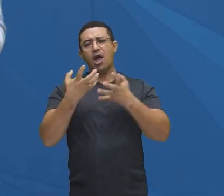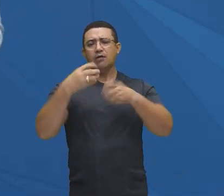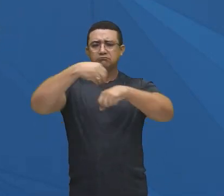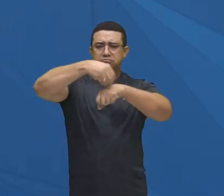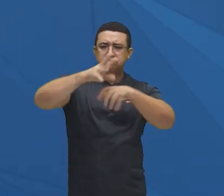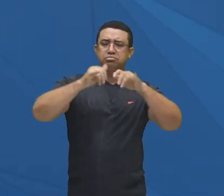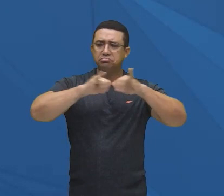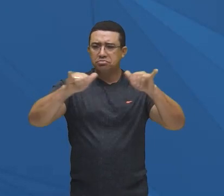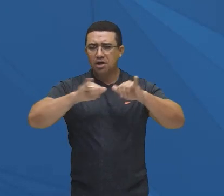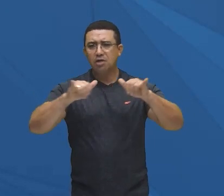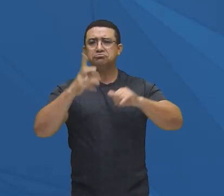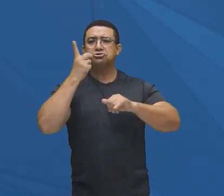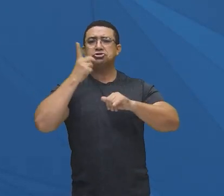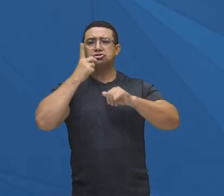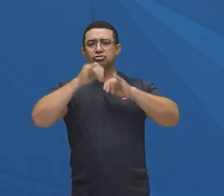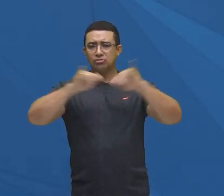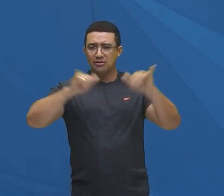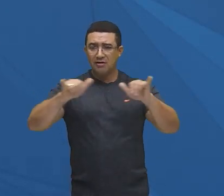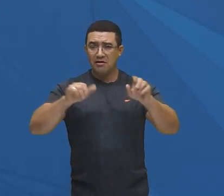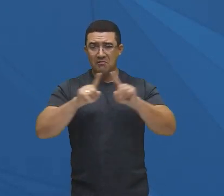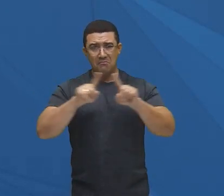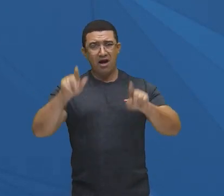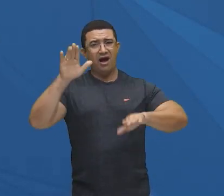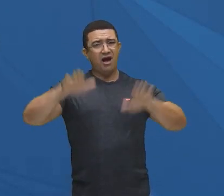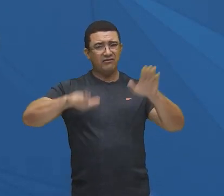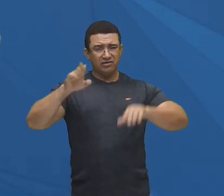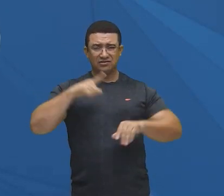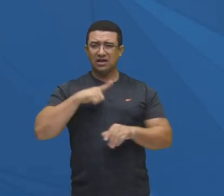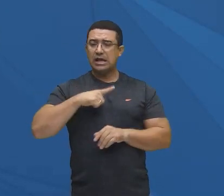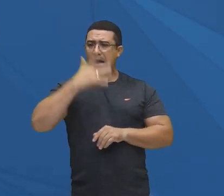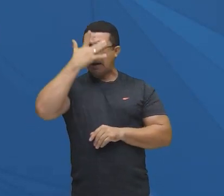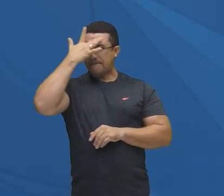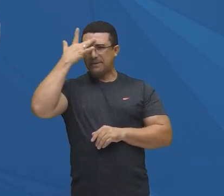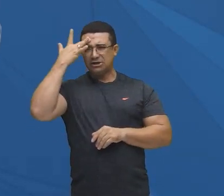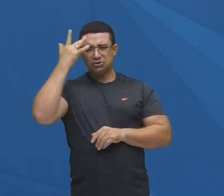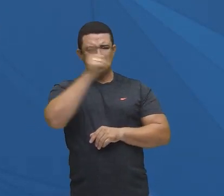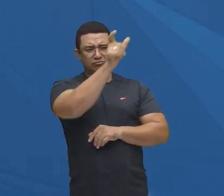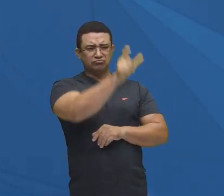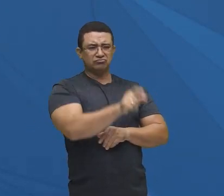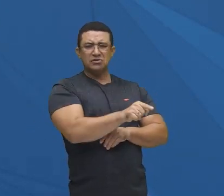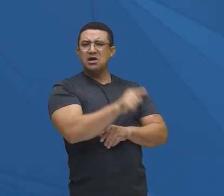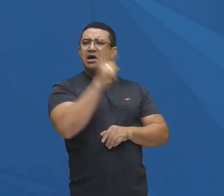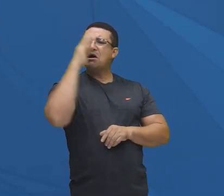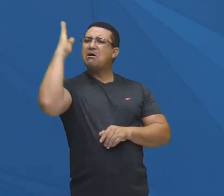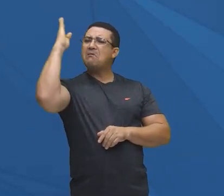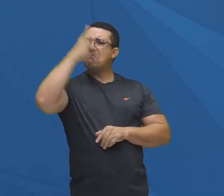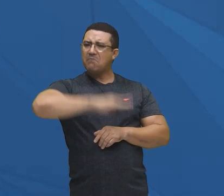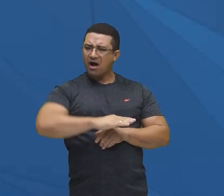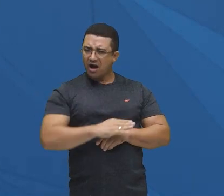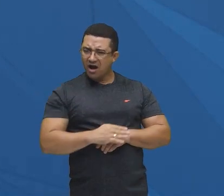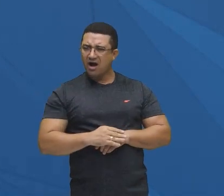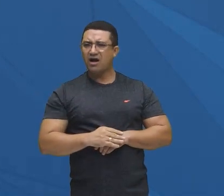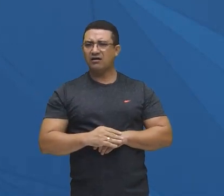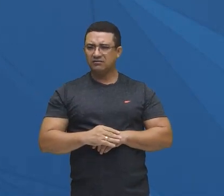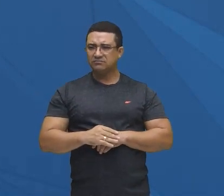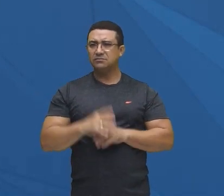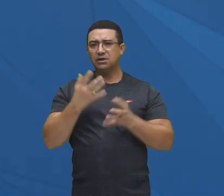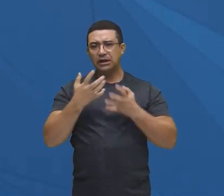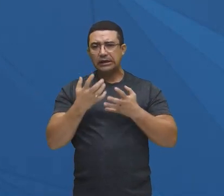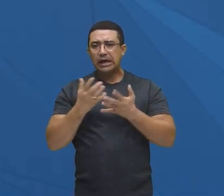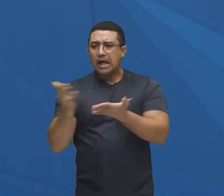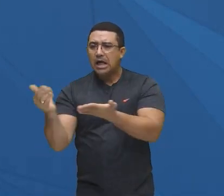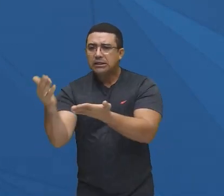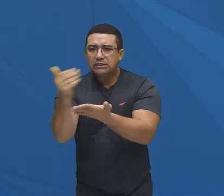cotidiano, né? Só que muitas vezes existem pessoas mal intencionadas que utilizam-se desses dados para cometer crimes, para